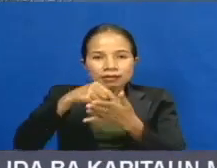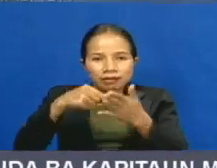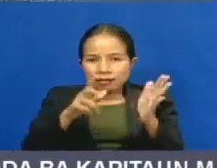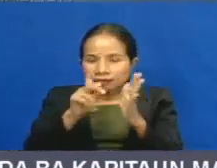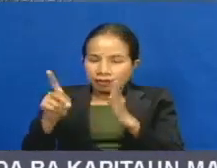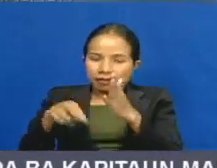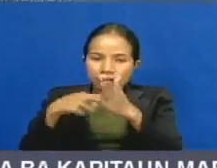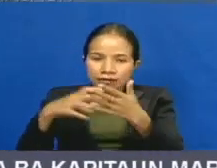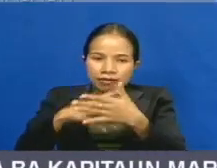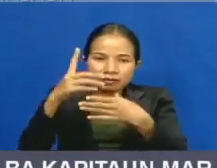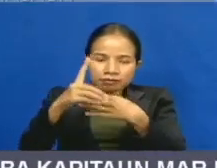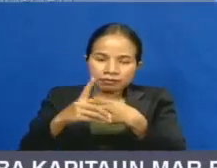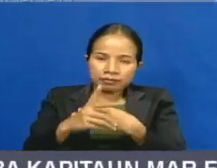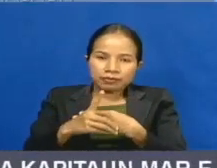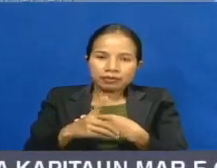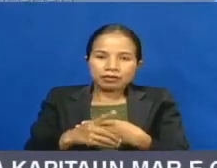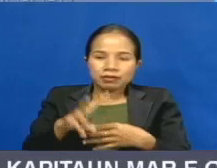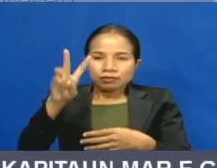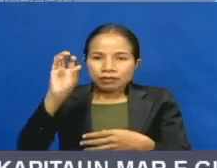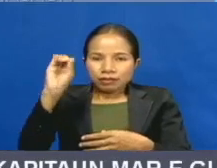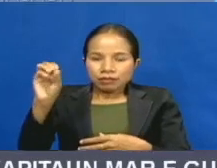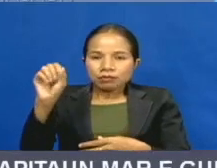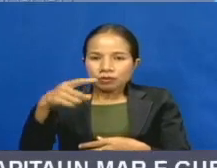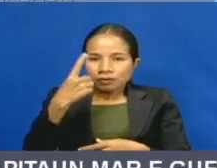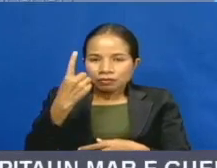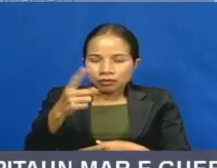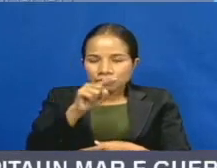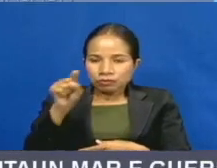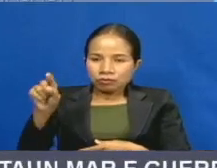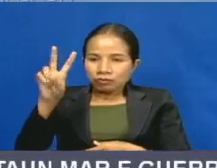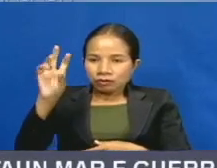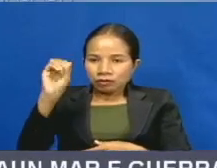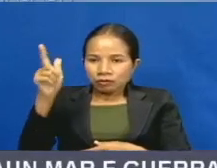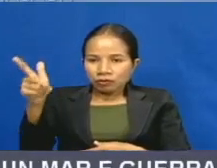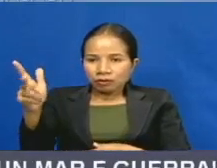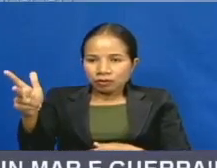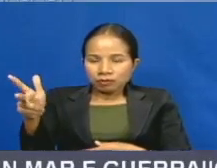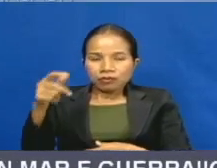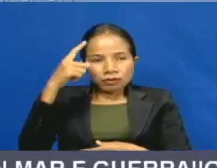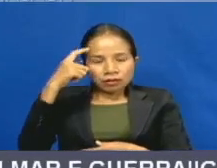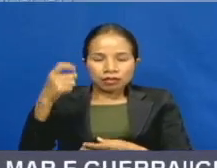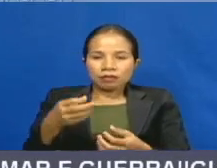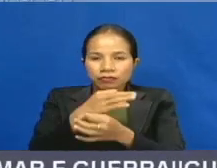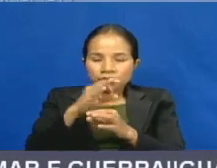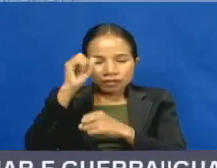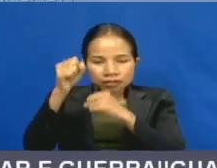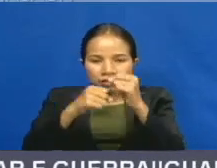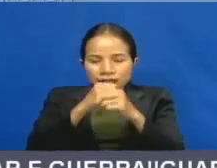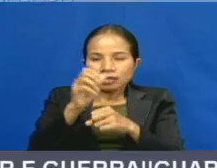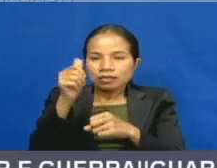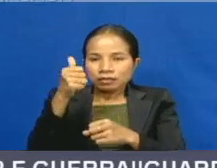plano estratégico desenvolvimento Rihundrua Sanulu Resingida to Rihundrua Tolunulu tamba liona tina